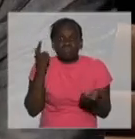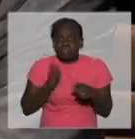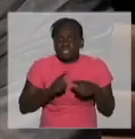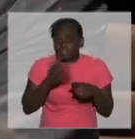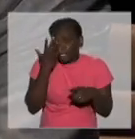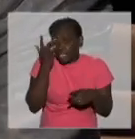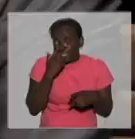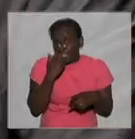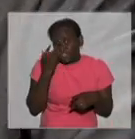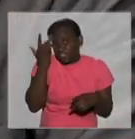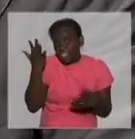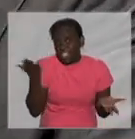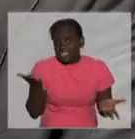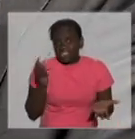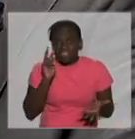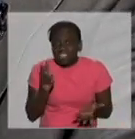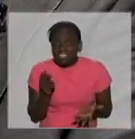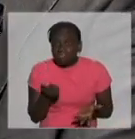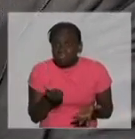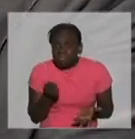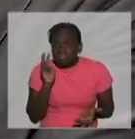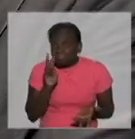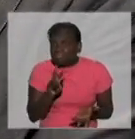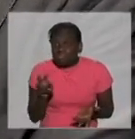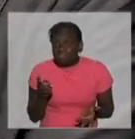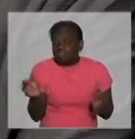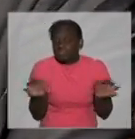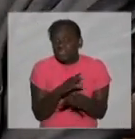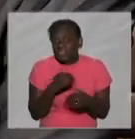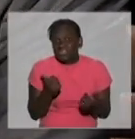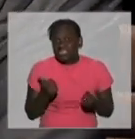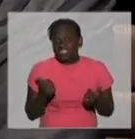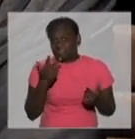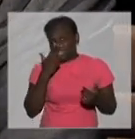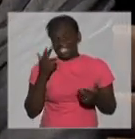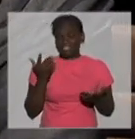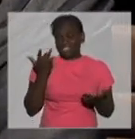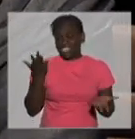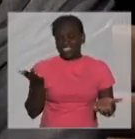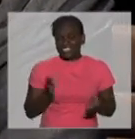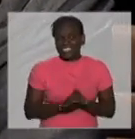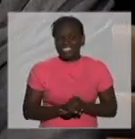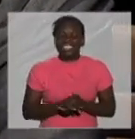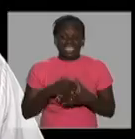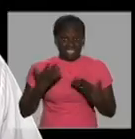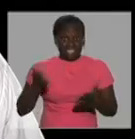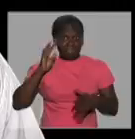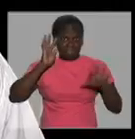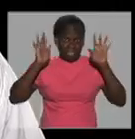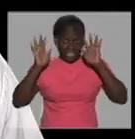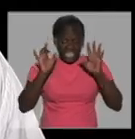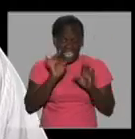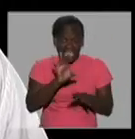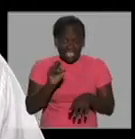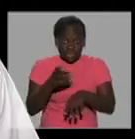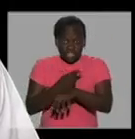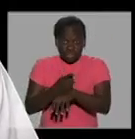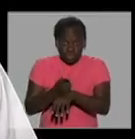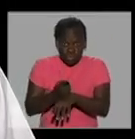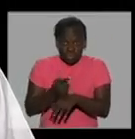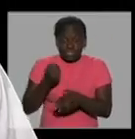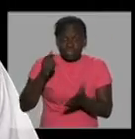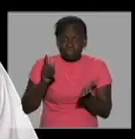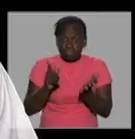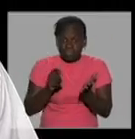Porque parece que é tudo tão simples, né? Você assiste lá, né? Tá tudo pronto, prontinho, né? Parece que é tudo tão simples. Se a gente pensar que a cada segundo a gente vai